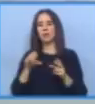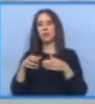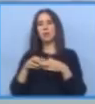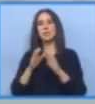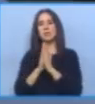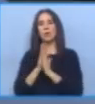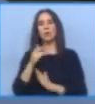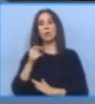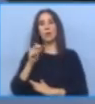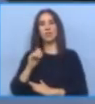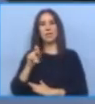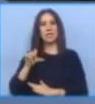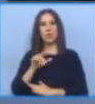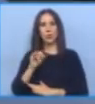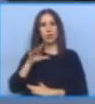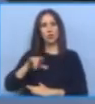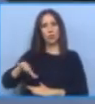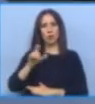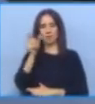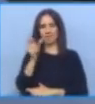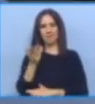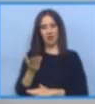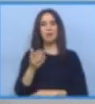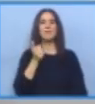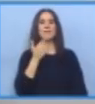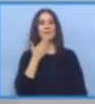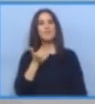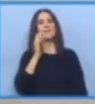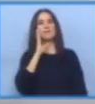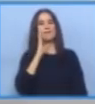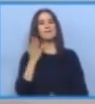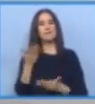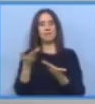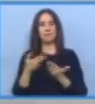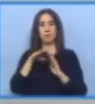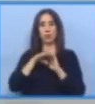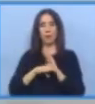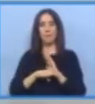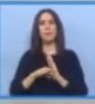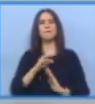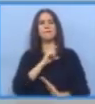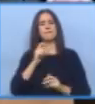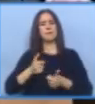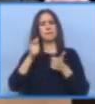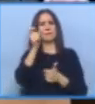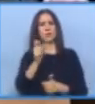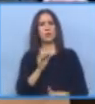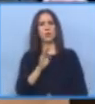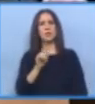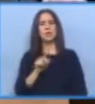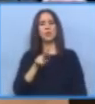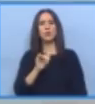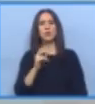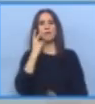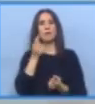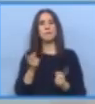em Lisboa. Muito boa tarde. Obrigado por estarem neste programa. Frei José Nunes, que novidade é esta do ressuscitado